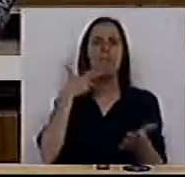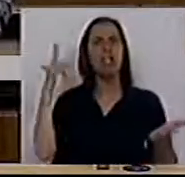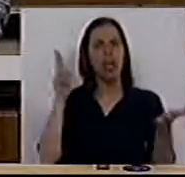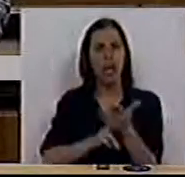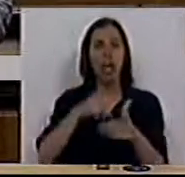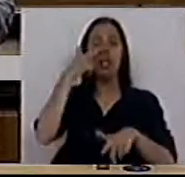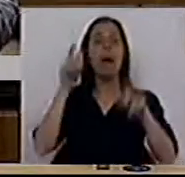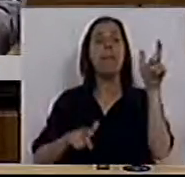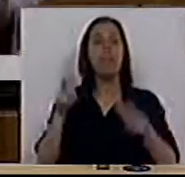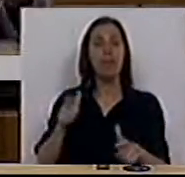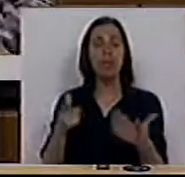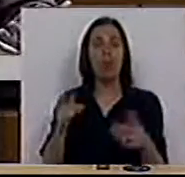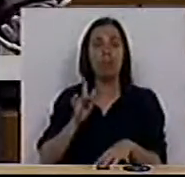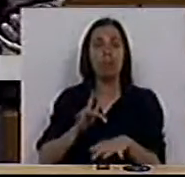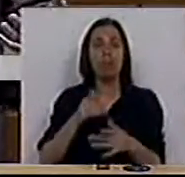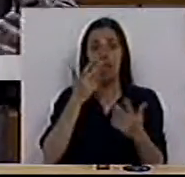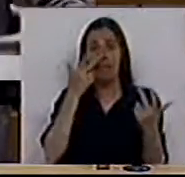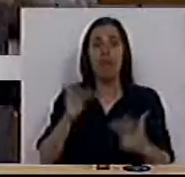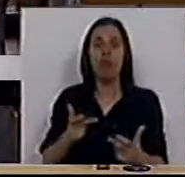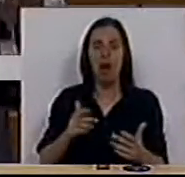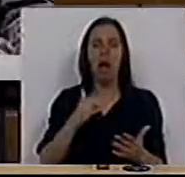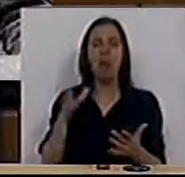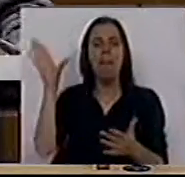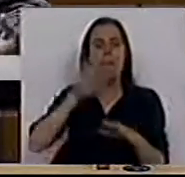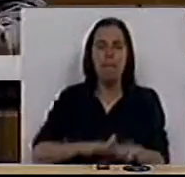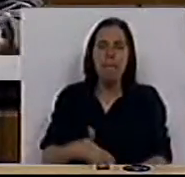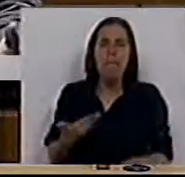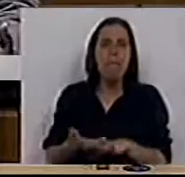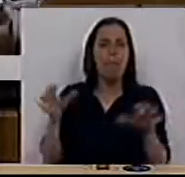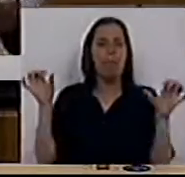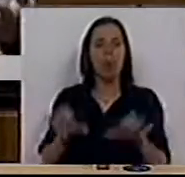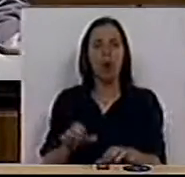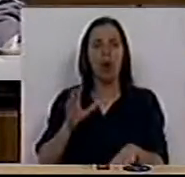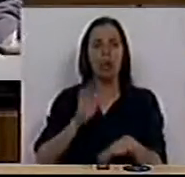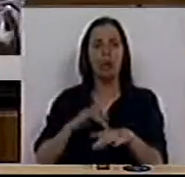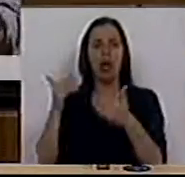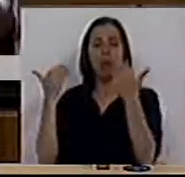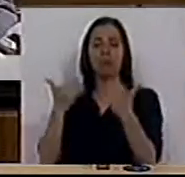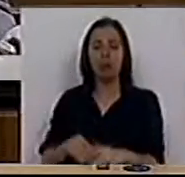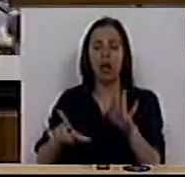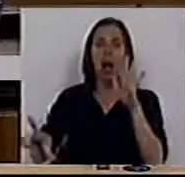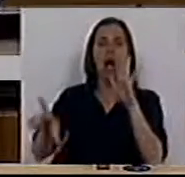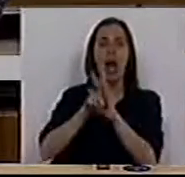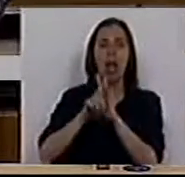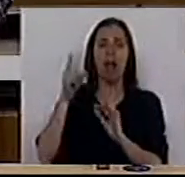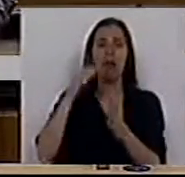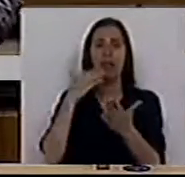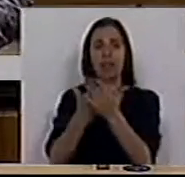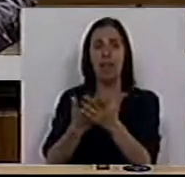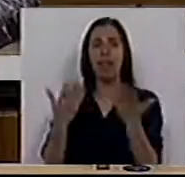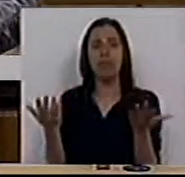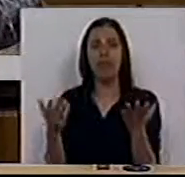reais, de pessoas que, estando fragilizadas, ficavam ainda mais fragilizadas pelas restrições que a lei lhes